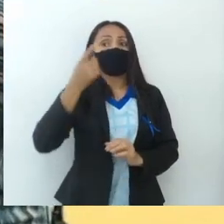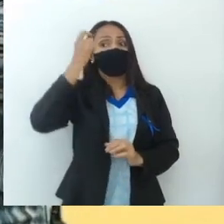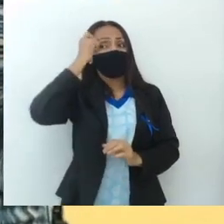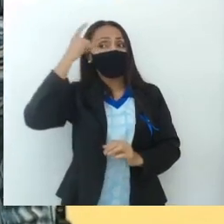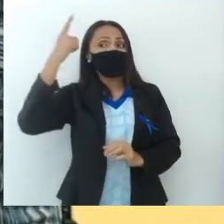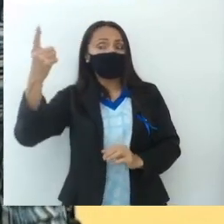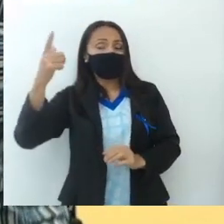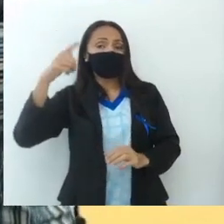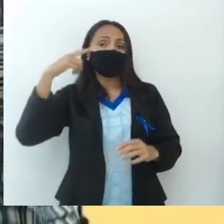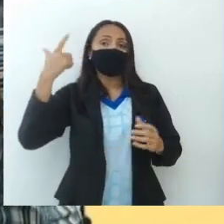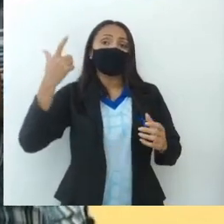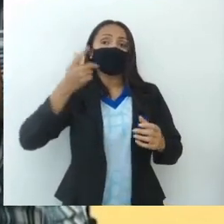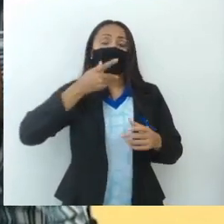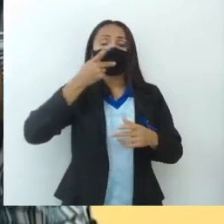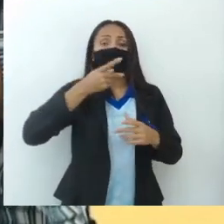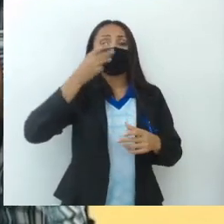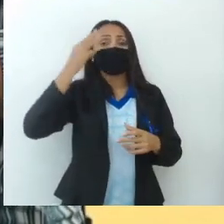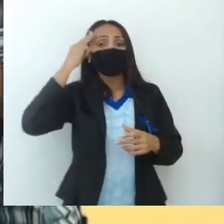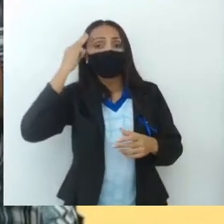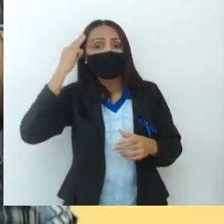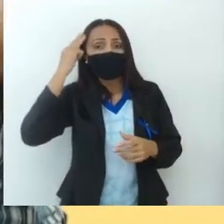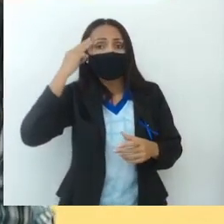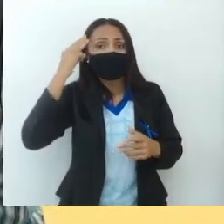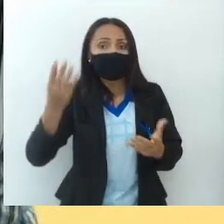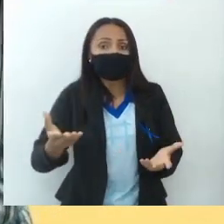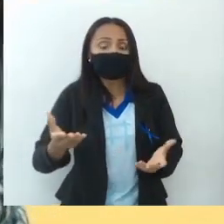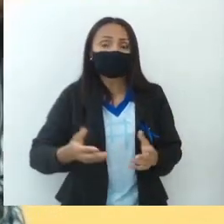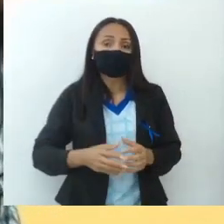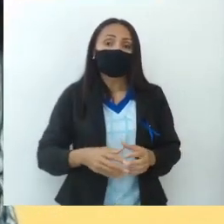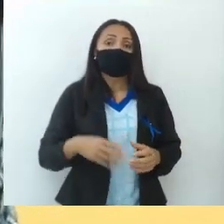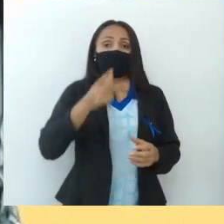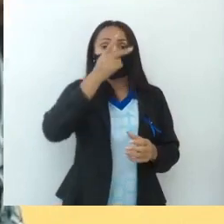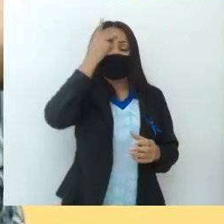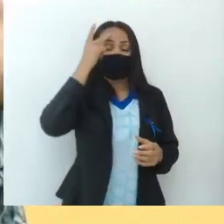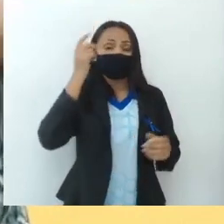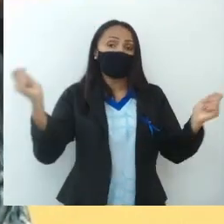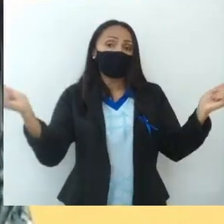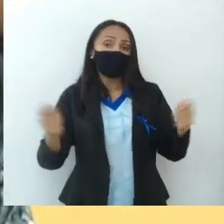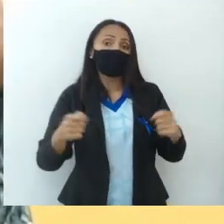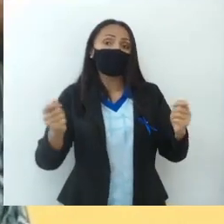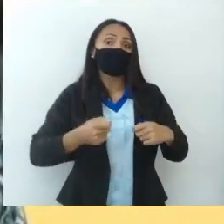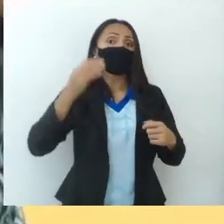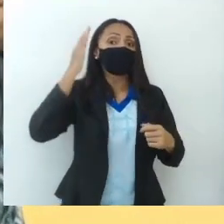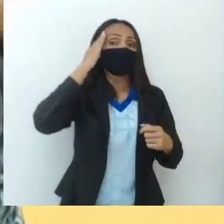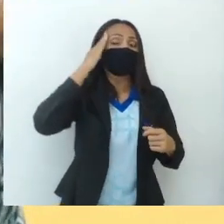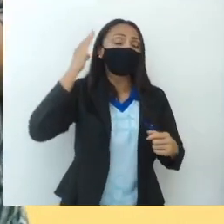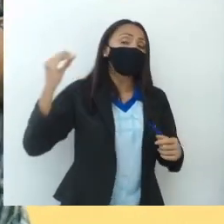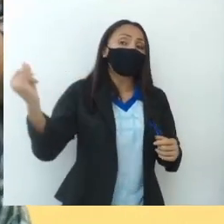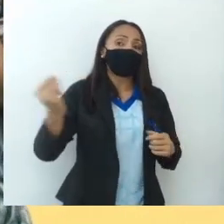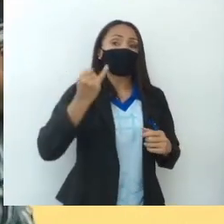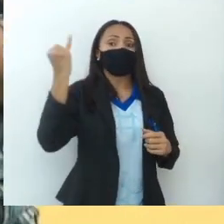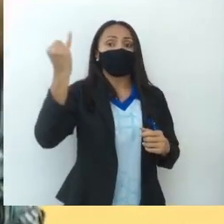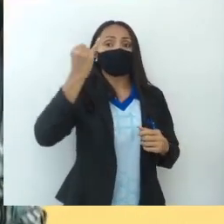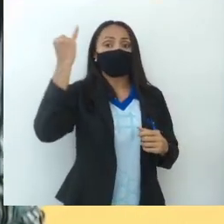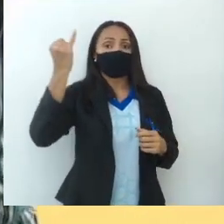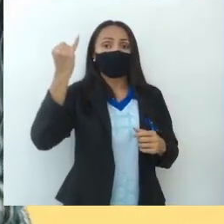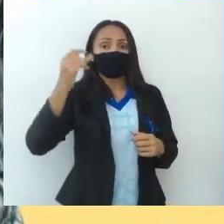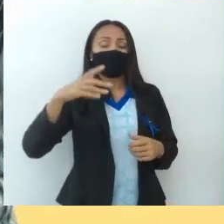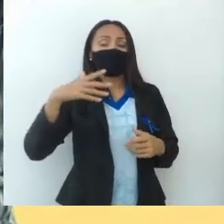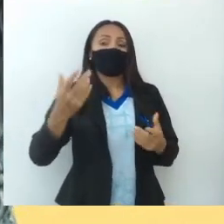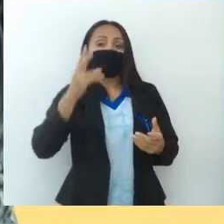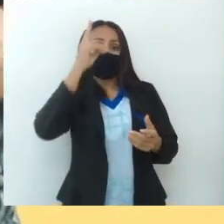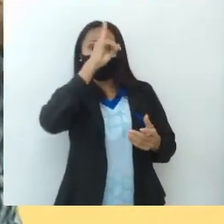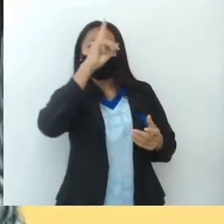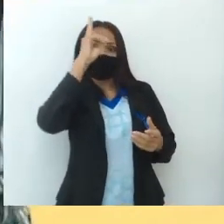fale exclusivamente de memória, Robson, né? Para que as pessoas possam entender a importância disso, da preservação desses monumentos, não fique só